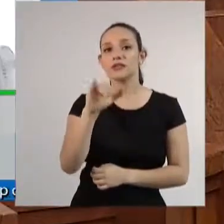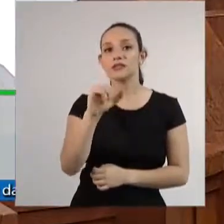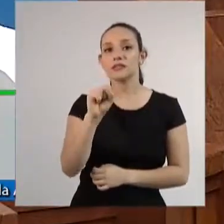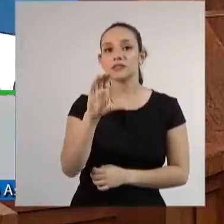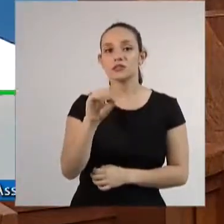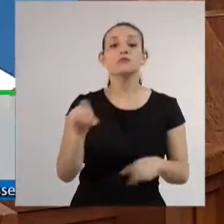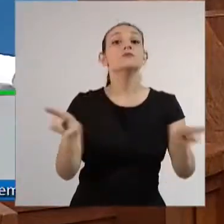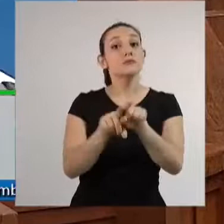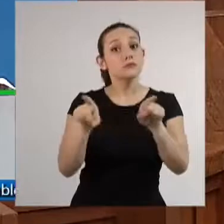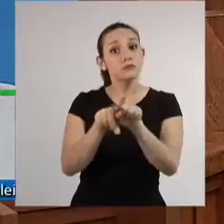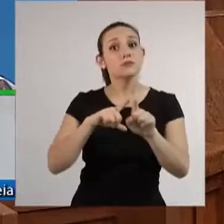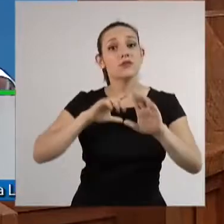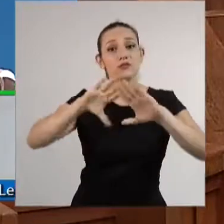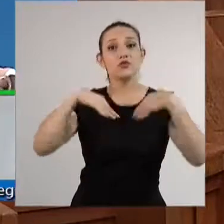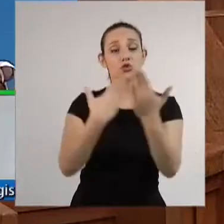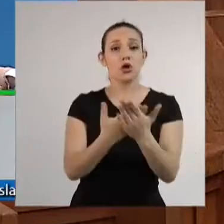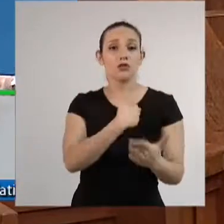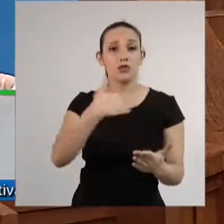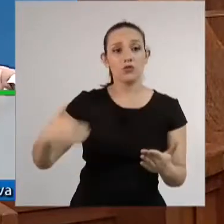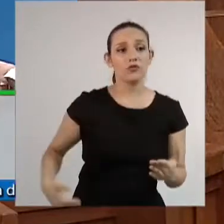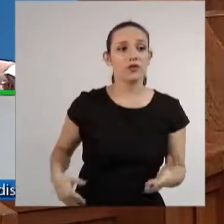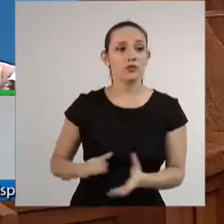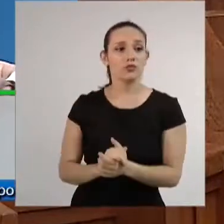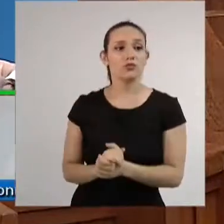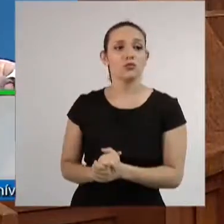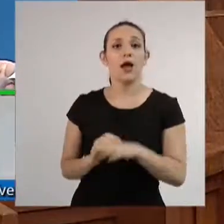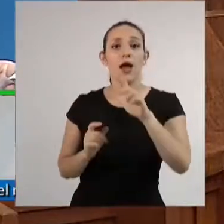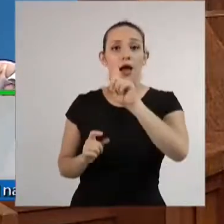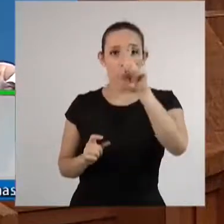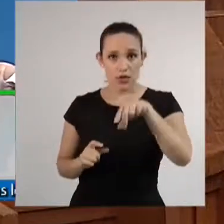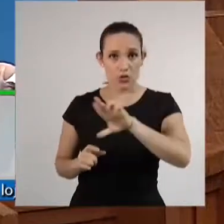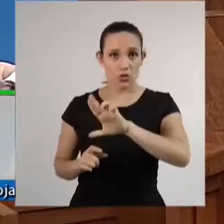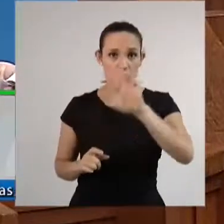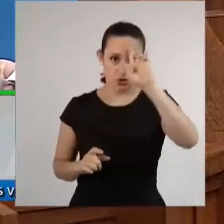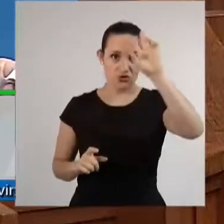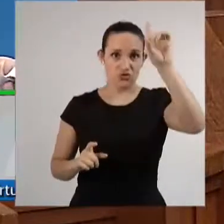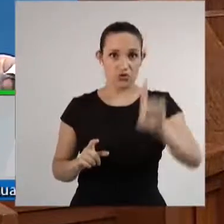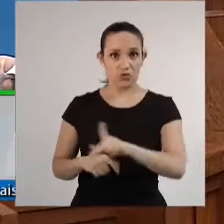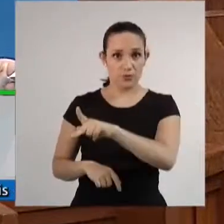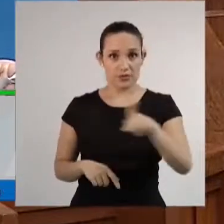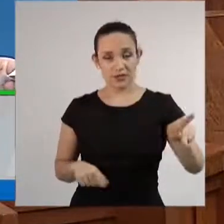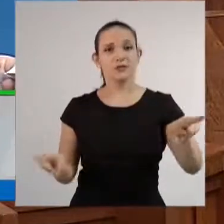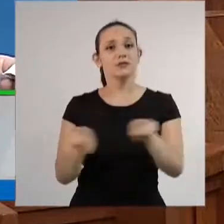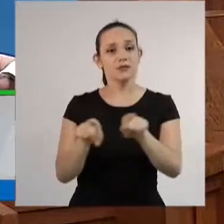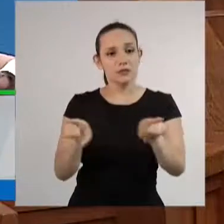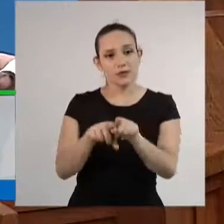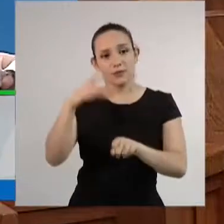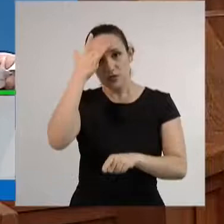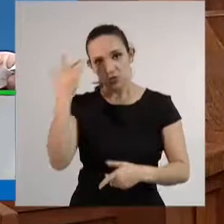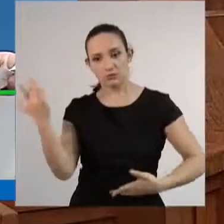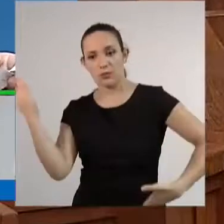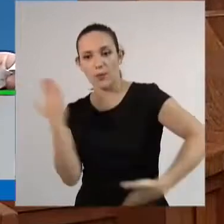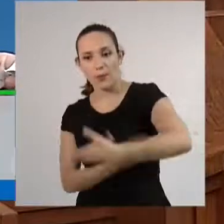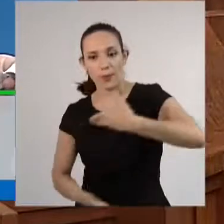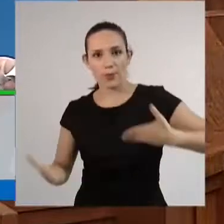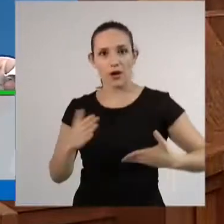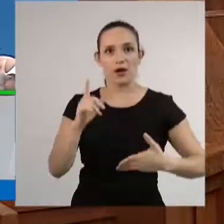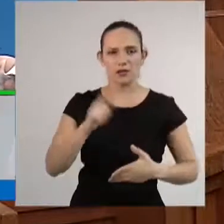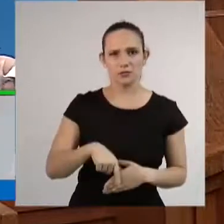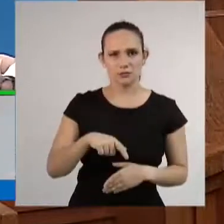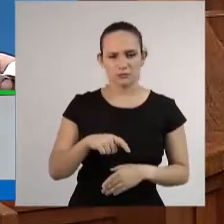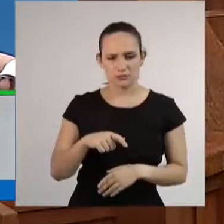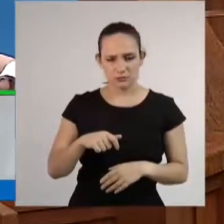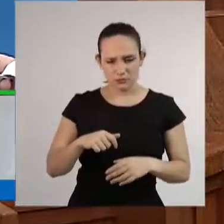da Escola de Governo, representada pelo seu diretor-presidente, tendo como mediadores aqui os